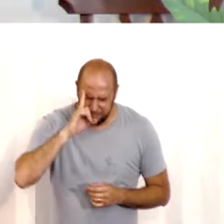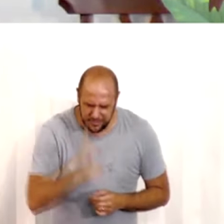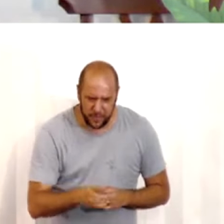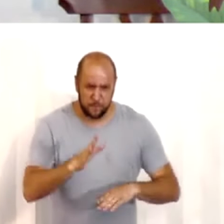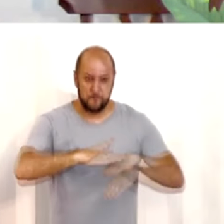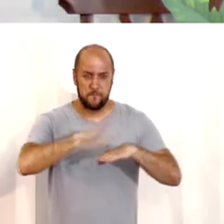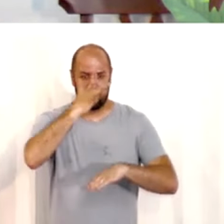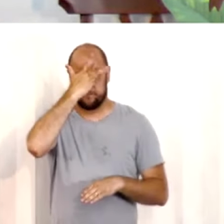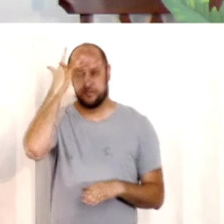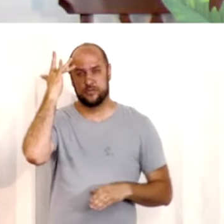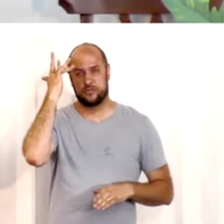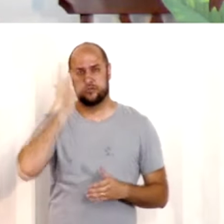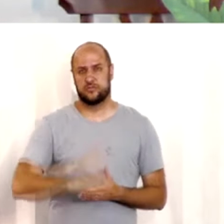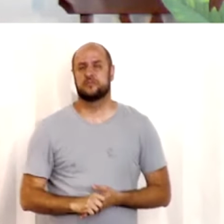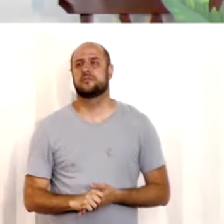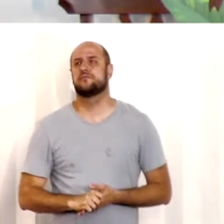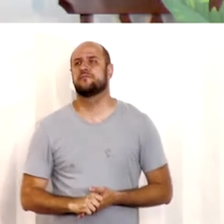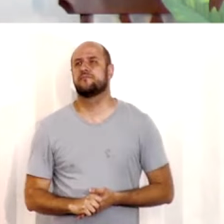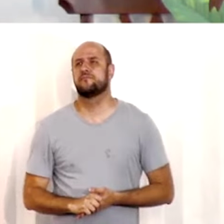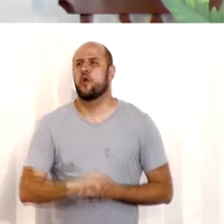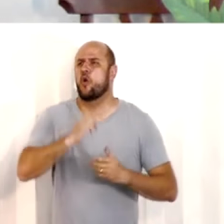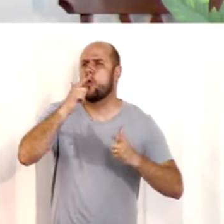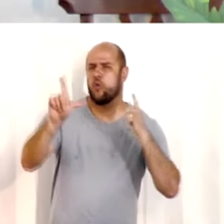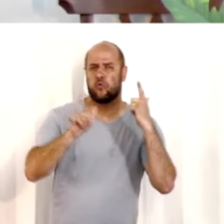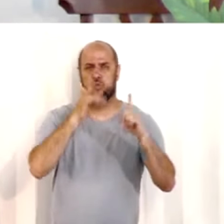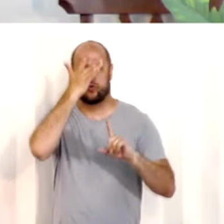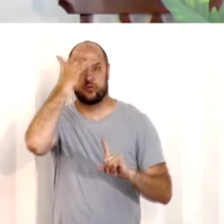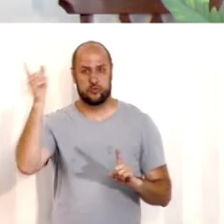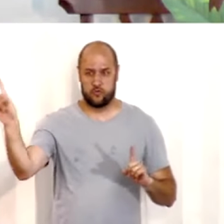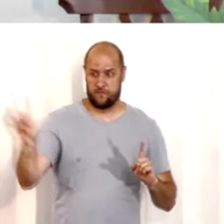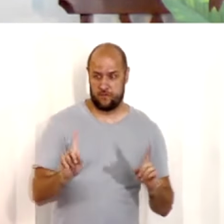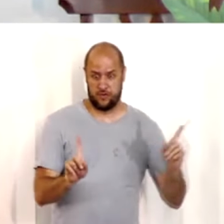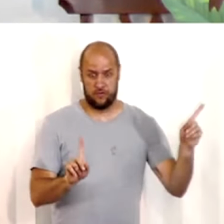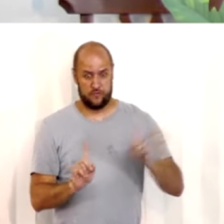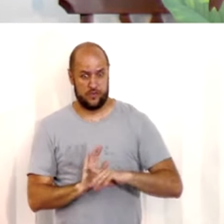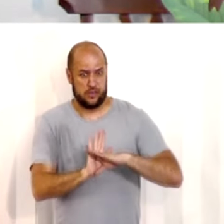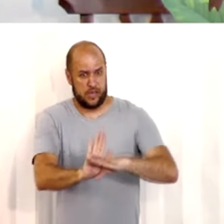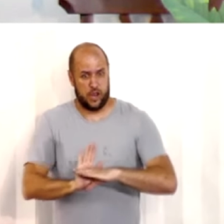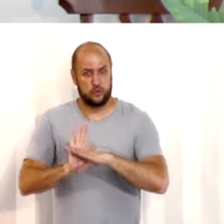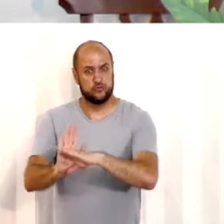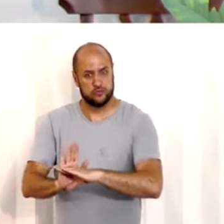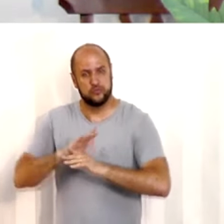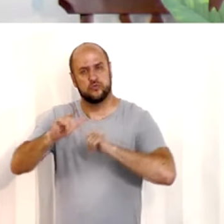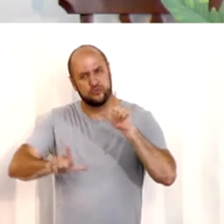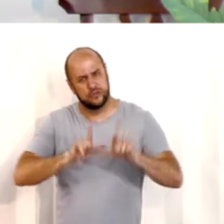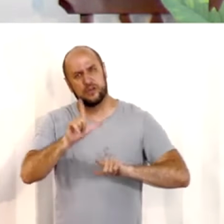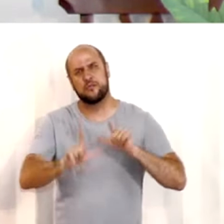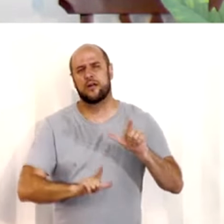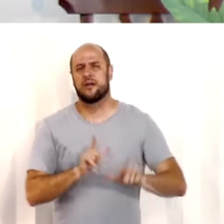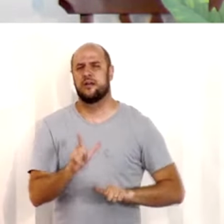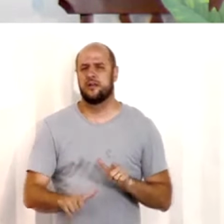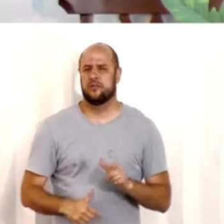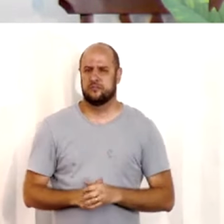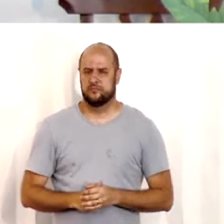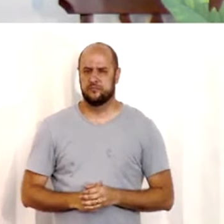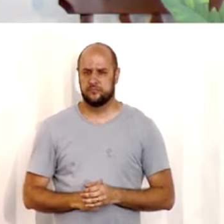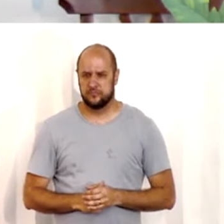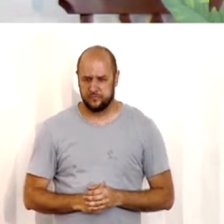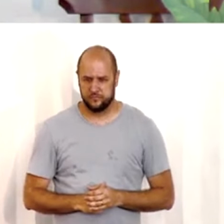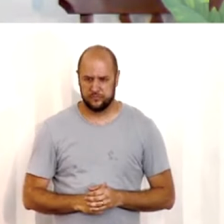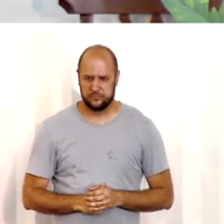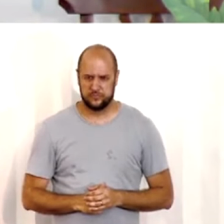Levantou Alexander Blackford, levantou, bom, tantos outros. Alexander, levantou José Manuel